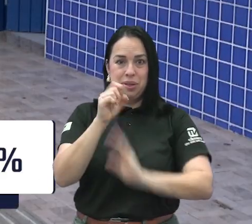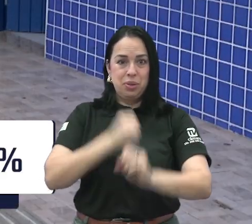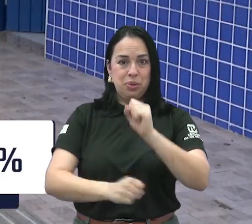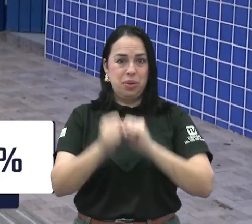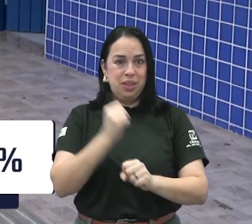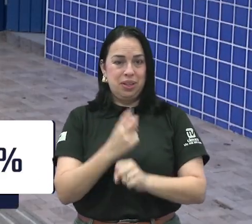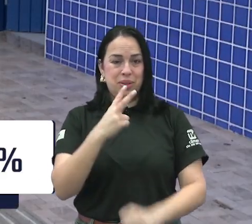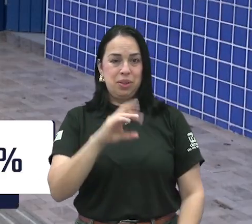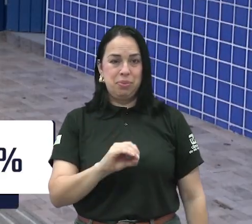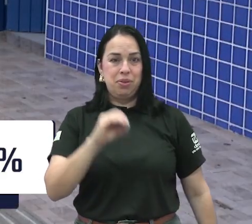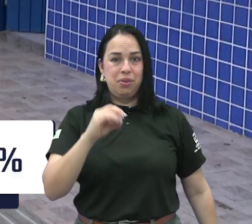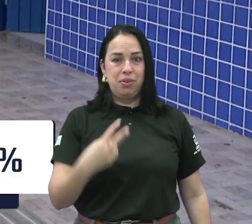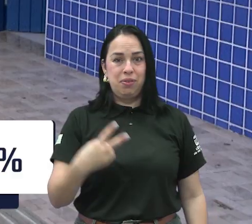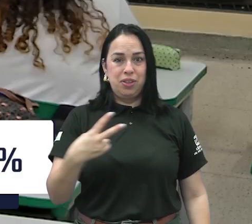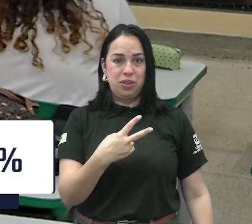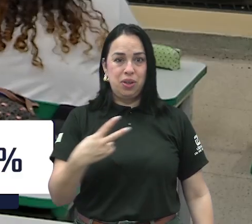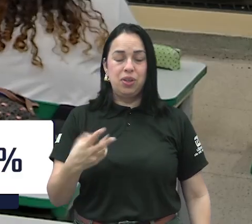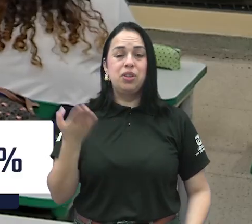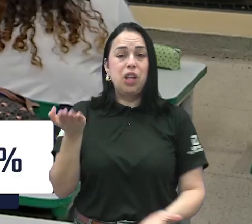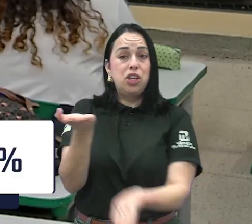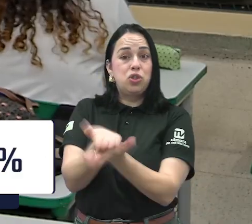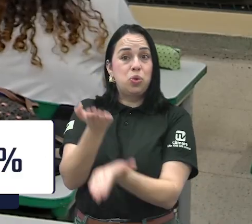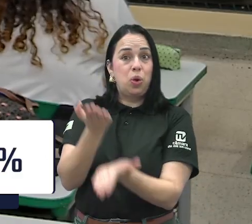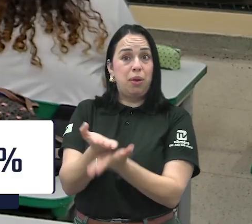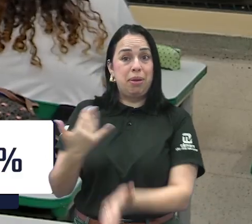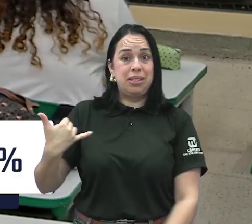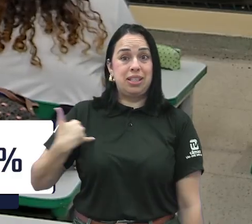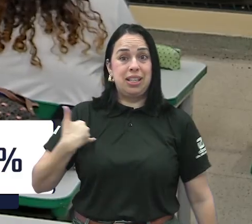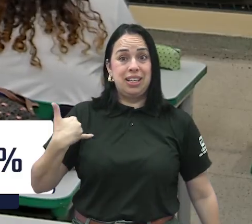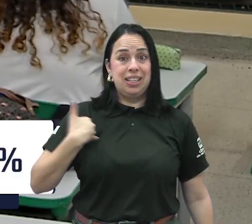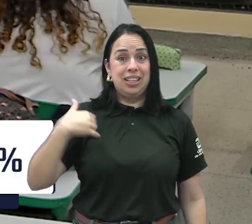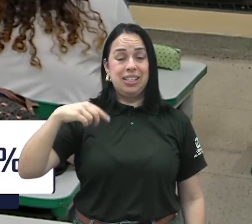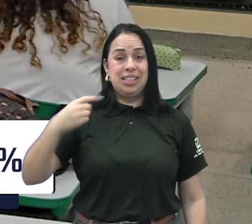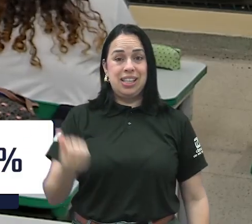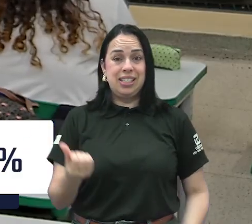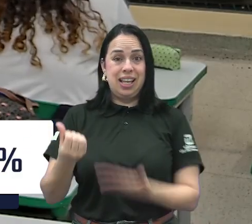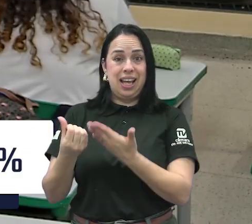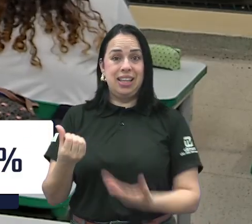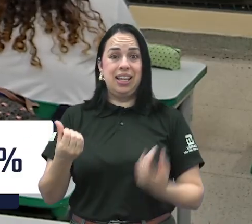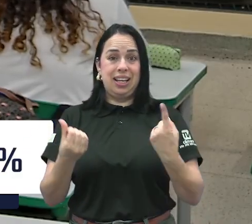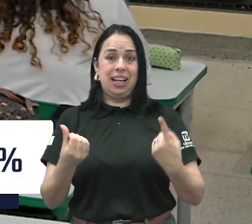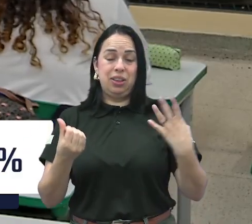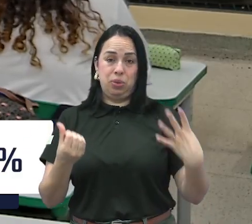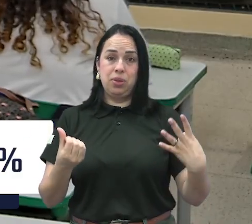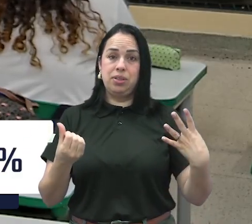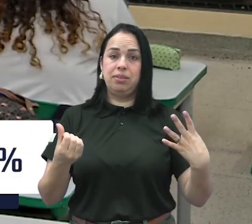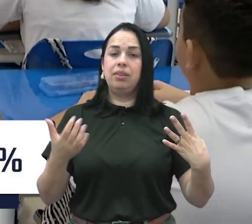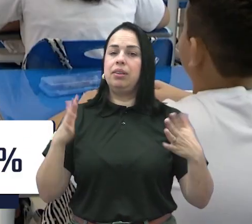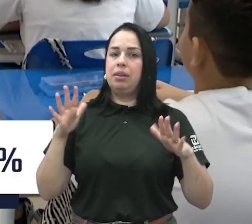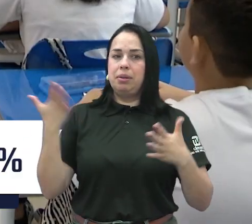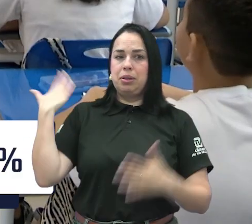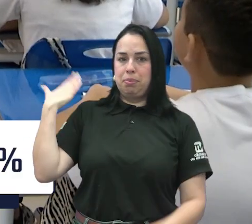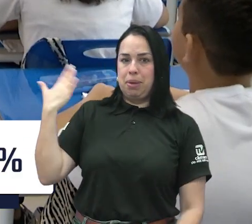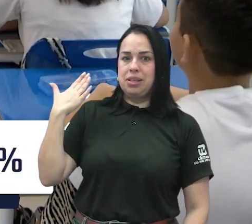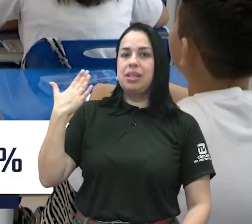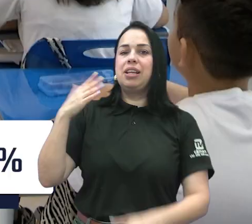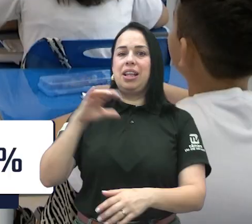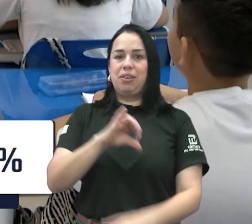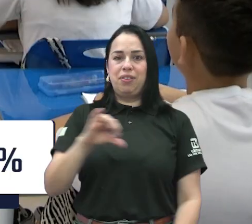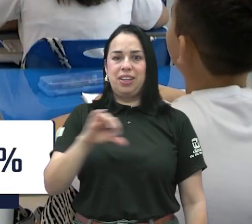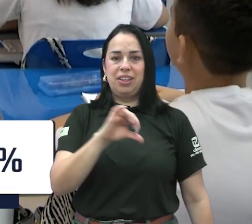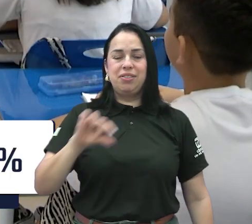de 2022 mostrou que a taxa de escolarização para crianças de 6 a 14 anos de idade era de